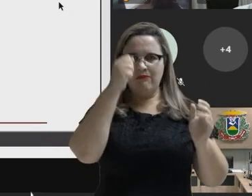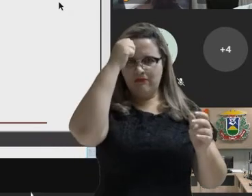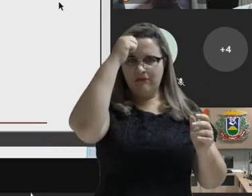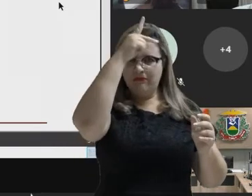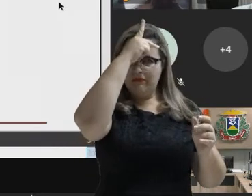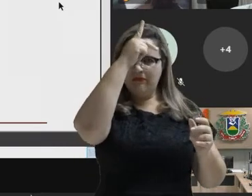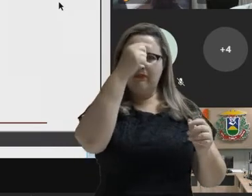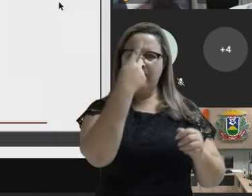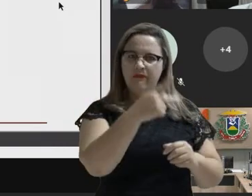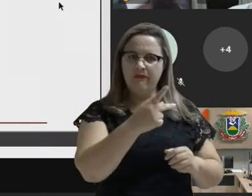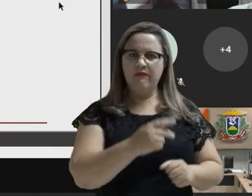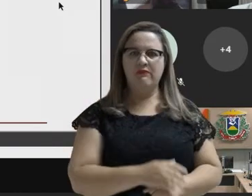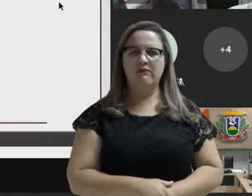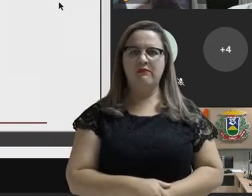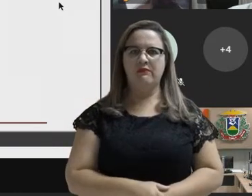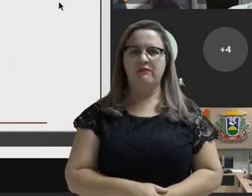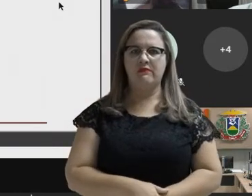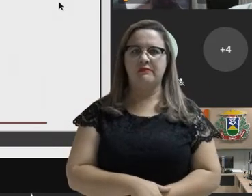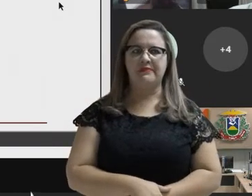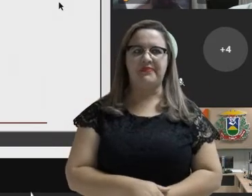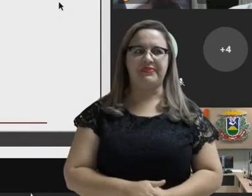razoabilidade,